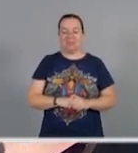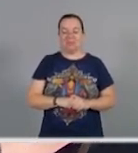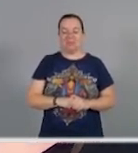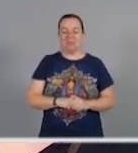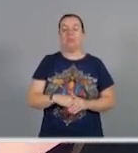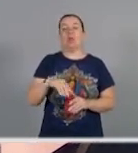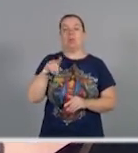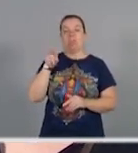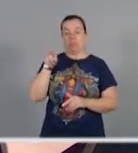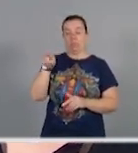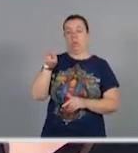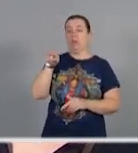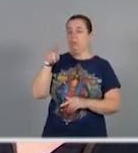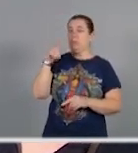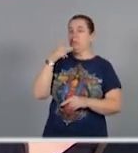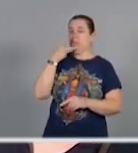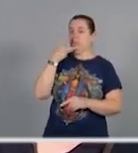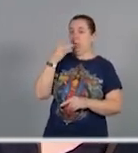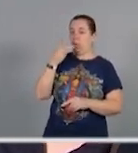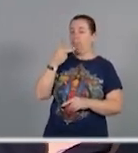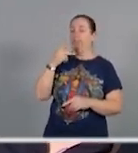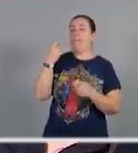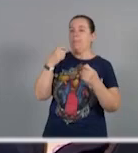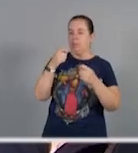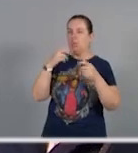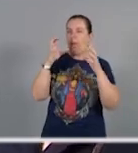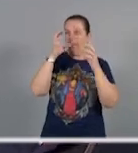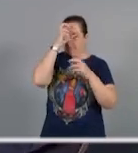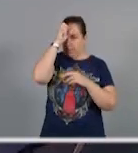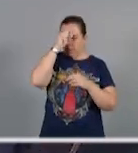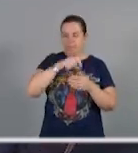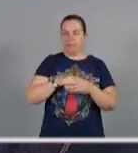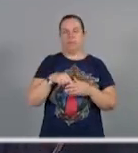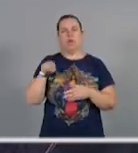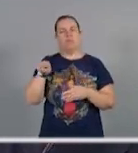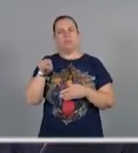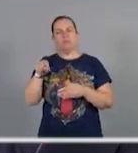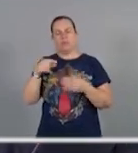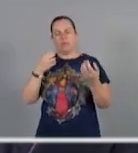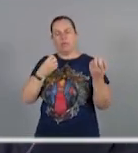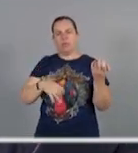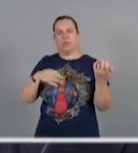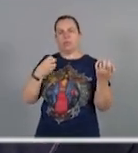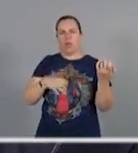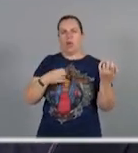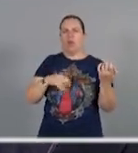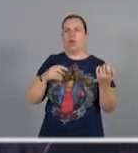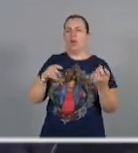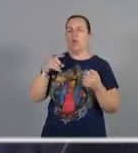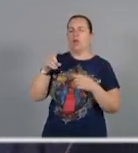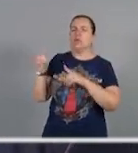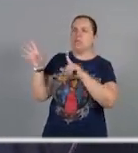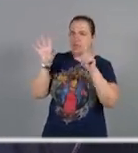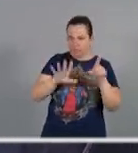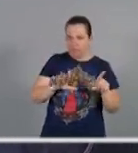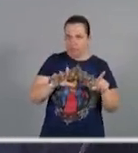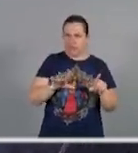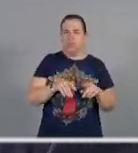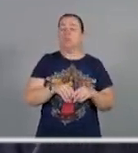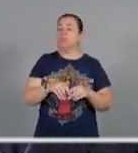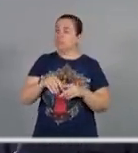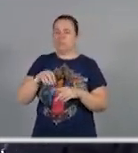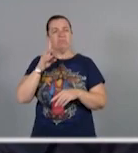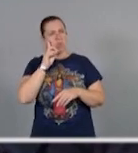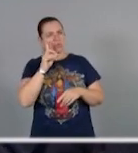Ele disse que precisou aprender. Você toca durante a semana sem ser em público? Todos os dias.